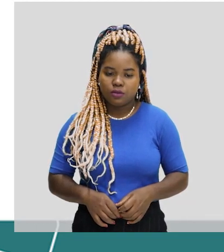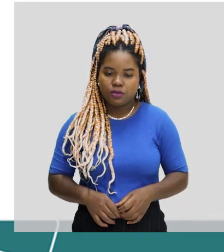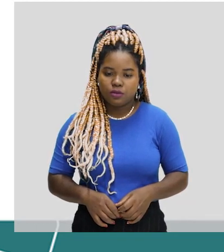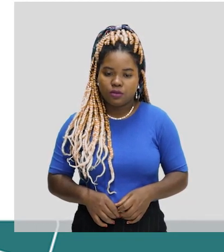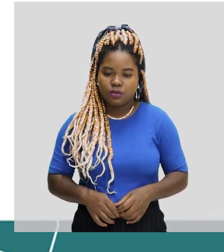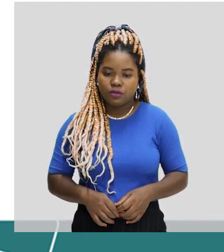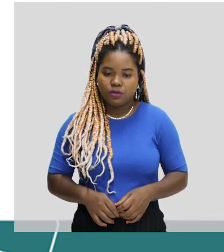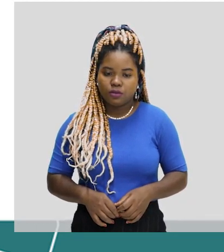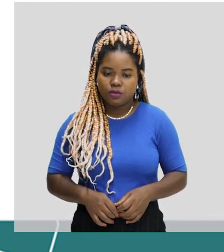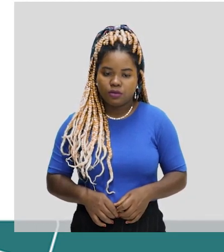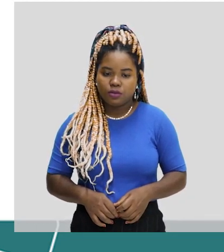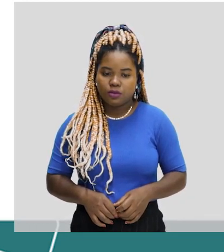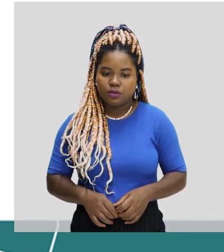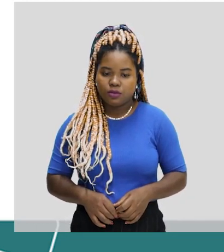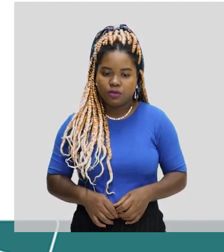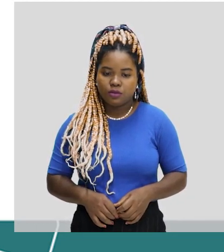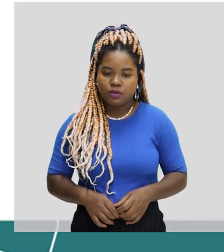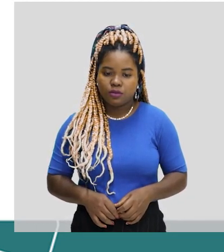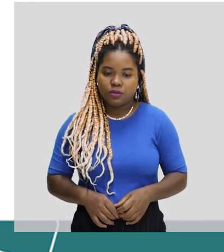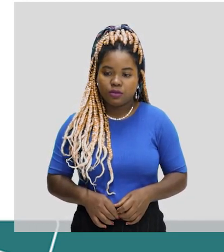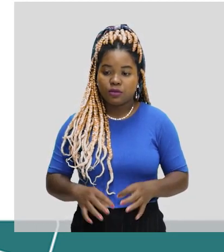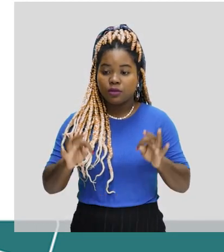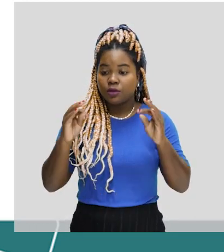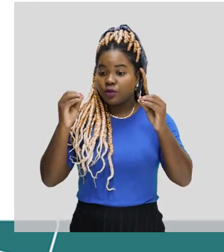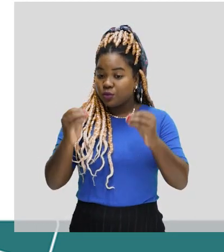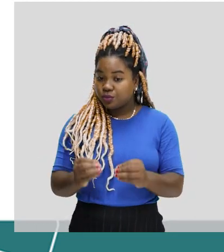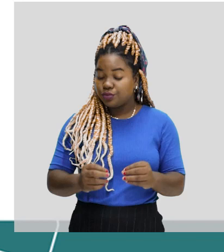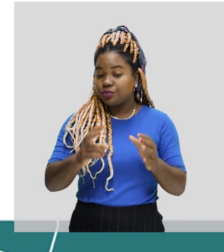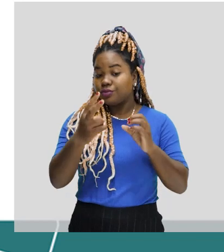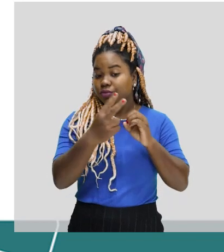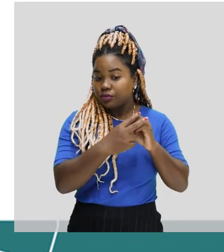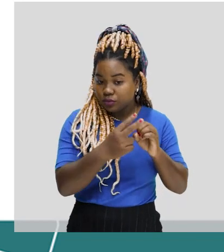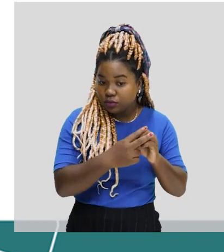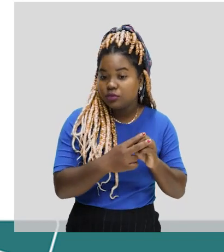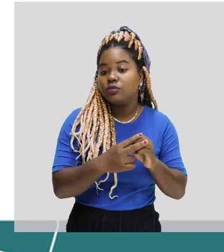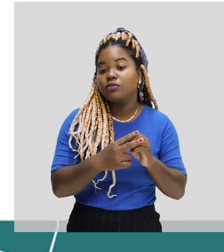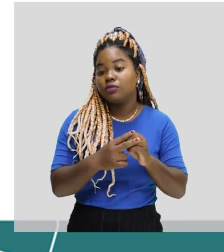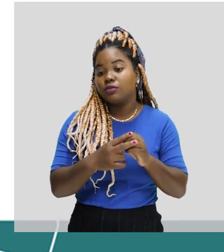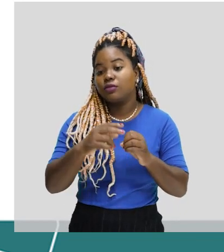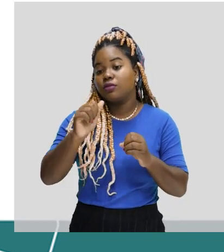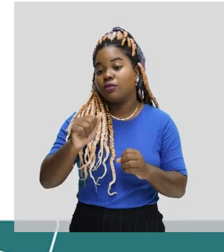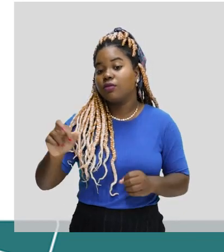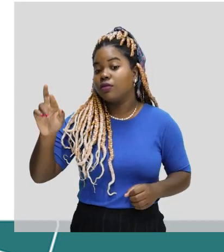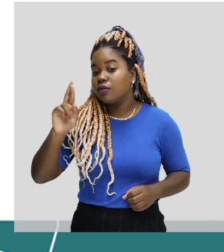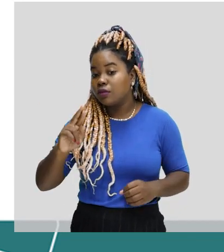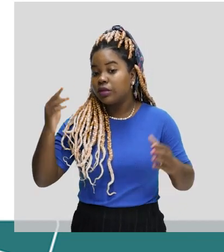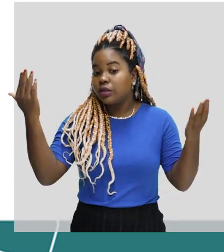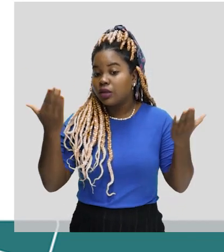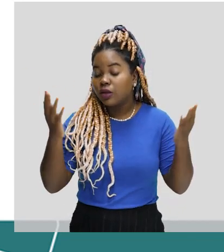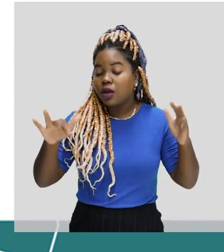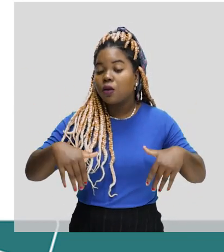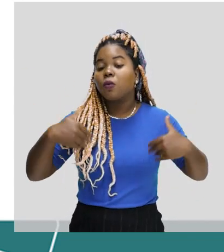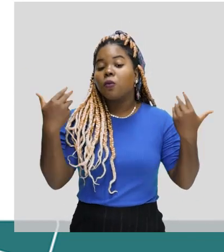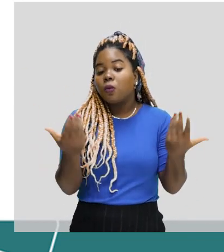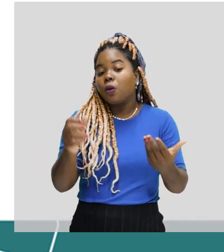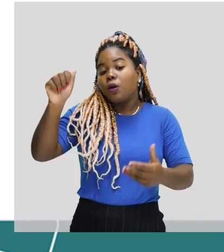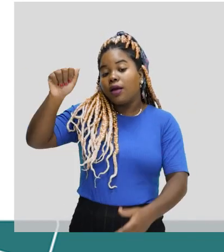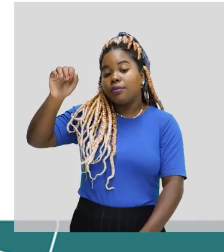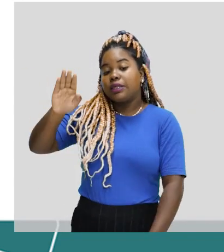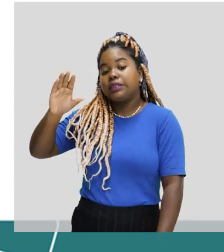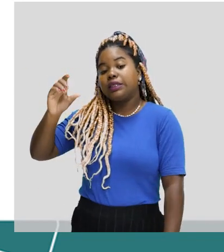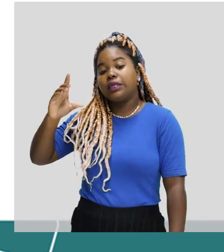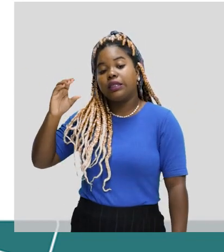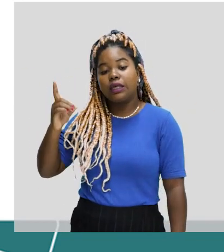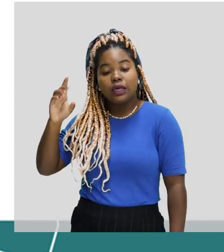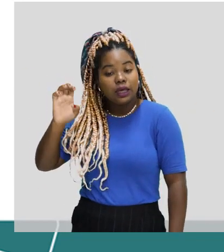o caos total. Gente, eu falei todos os verbos no infinitivo, tá bom? Agora vamos ver qual dessas